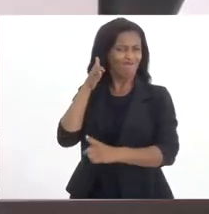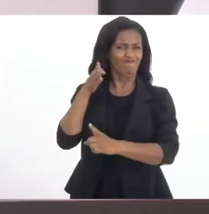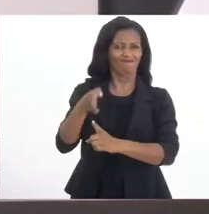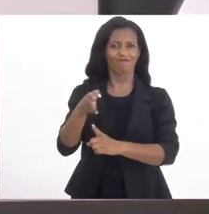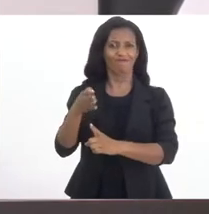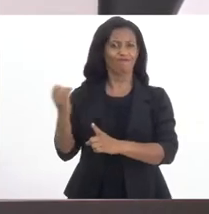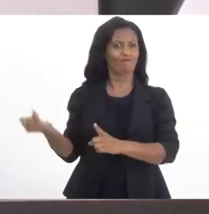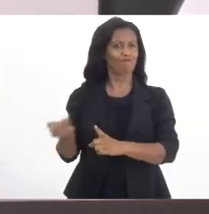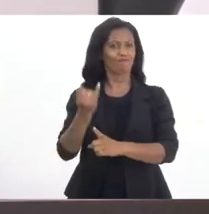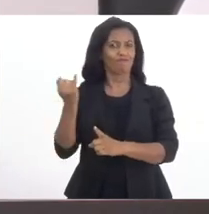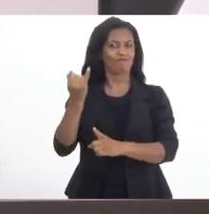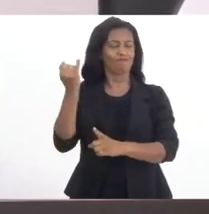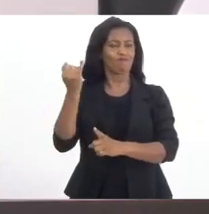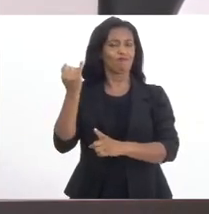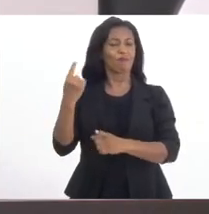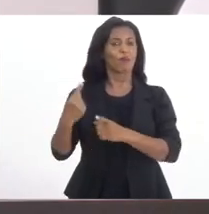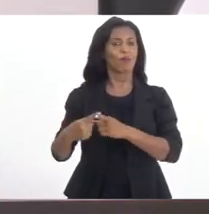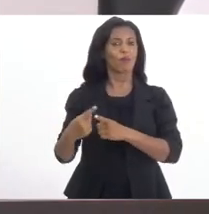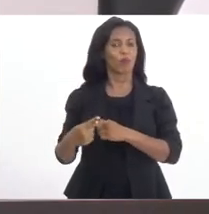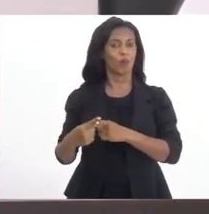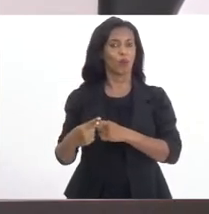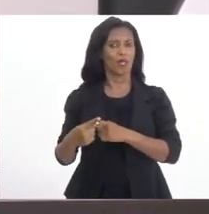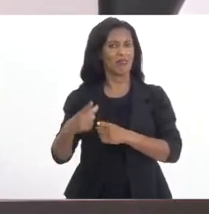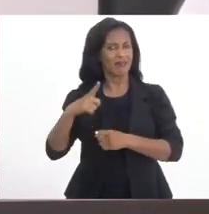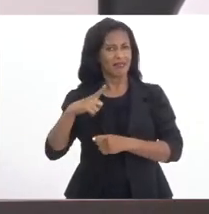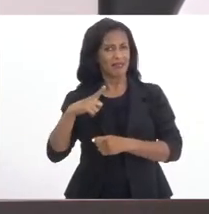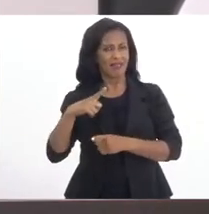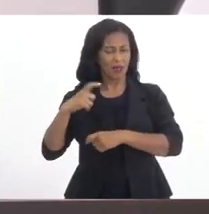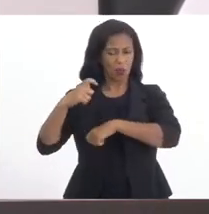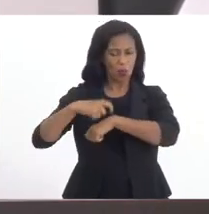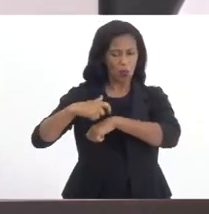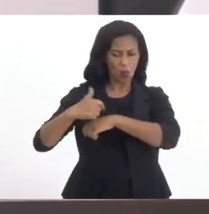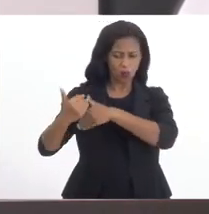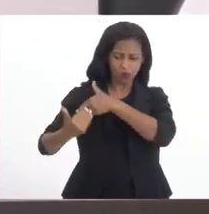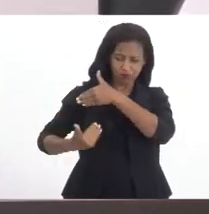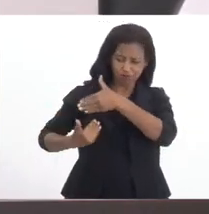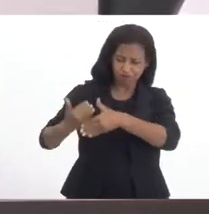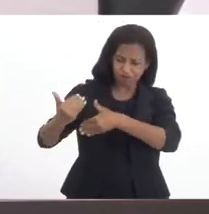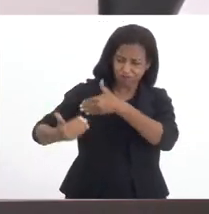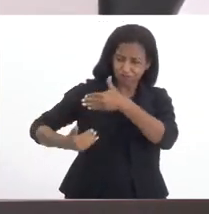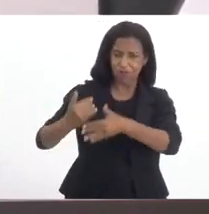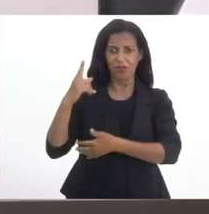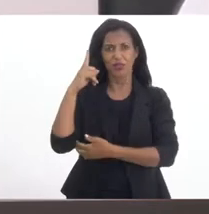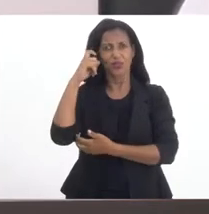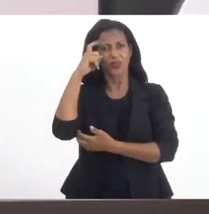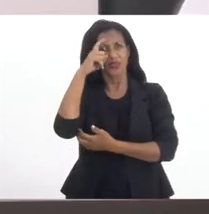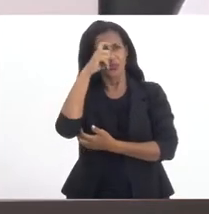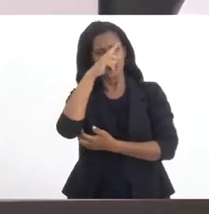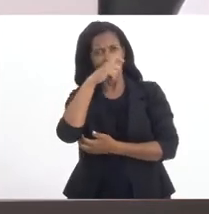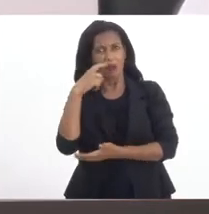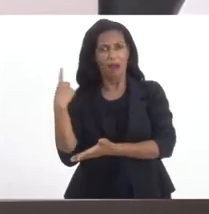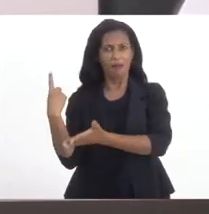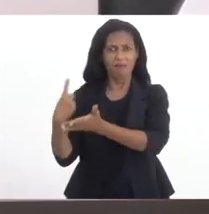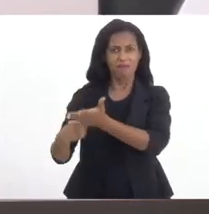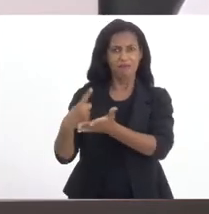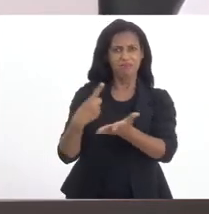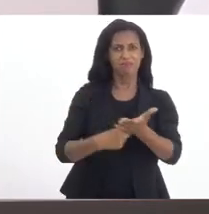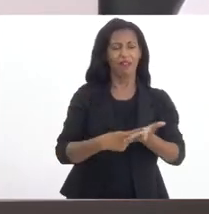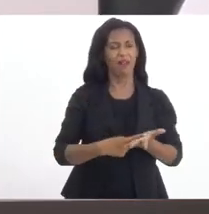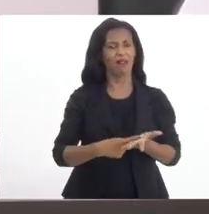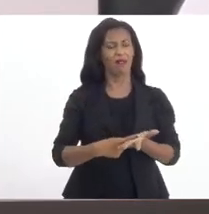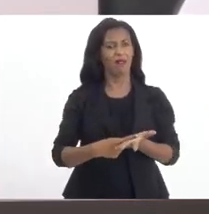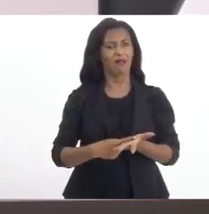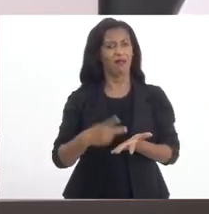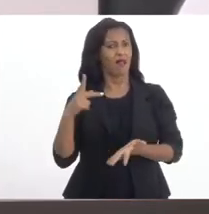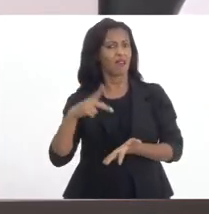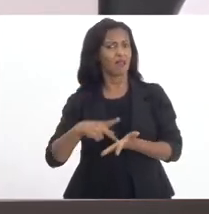marco fundamental que tem também atravessado uma série de dificuldades que marcam a realidade recente do